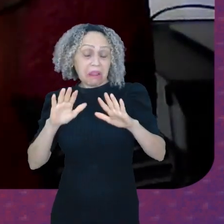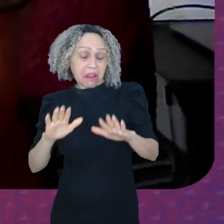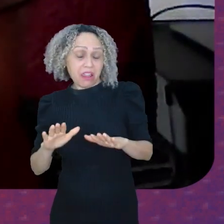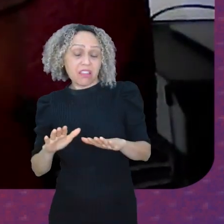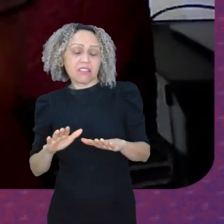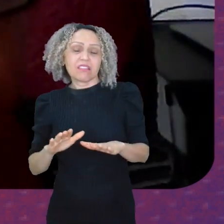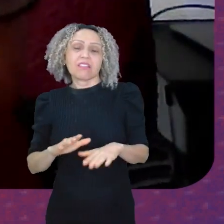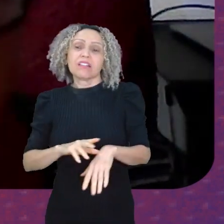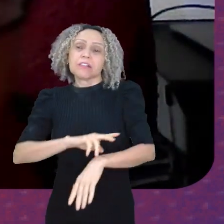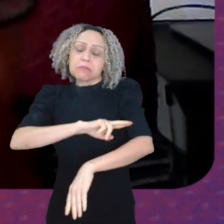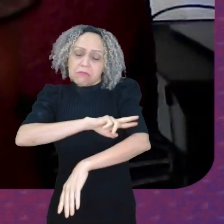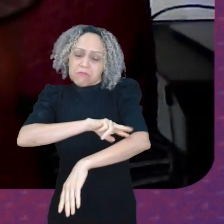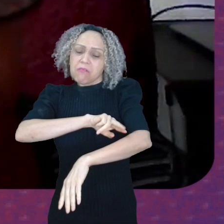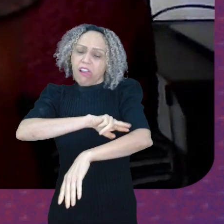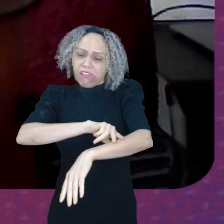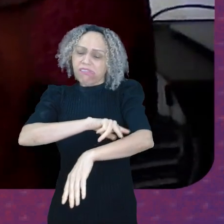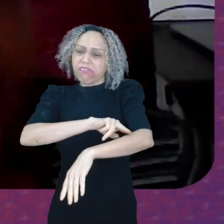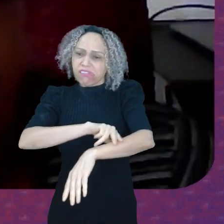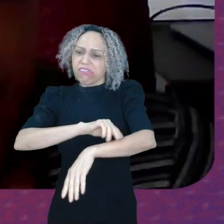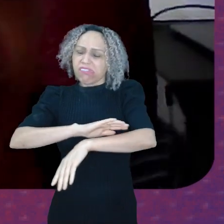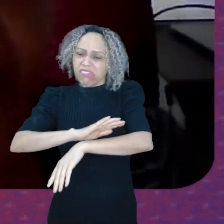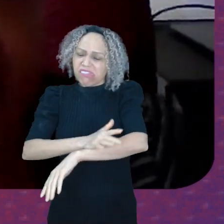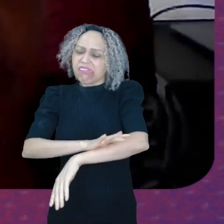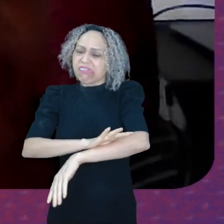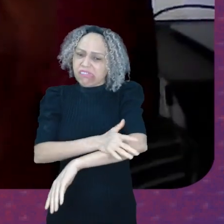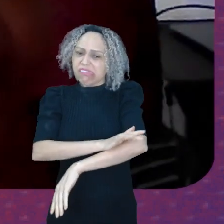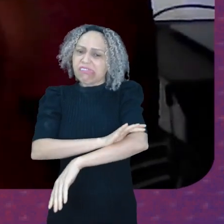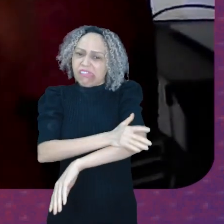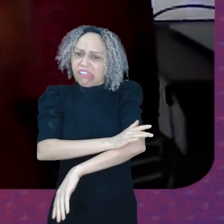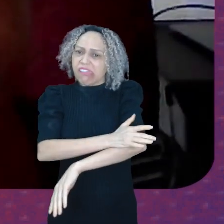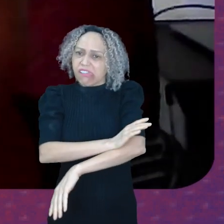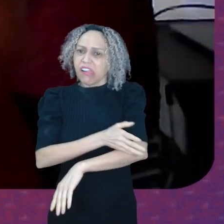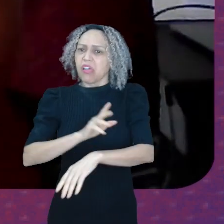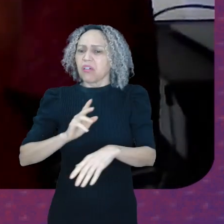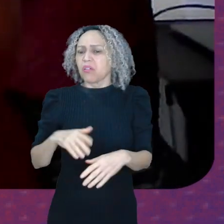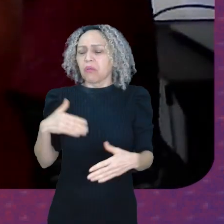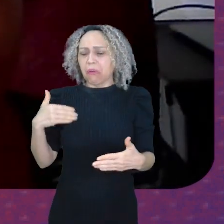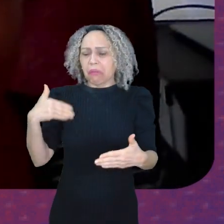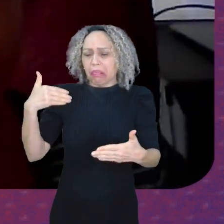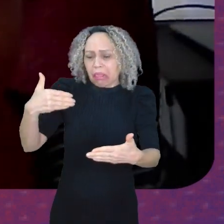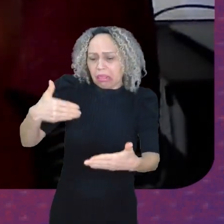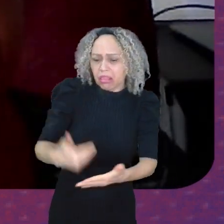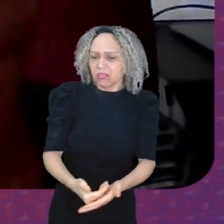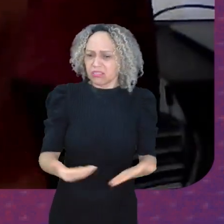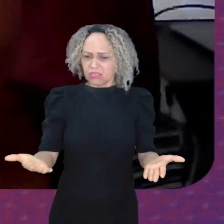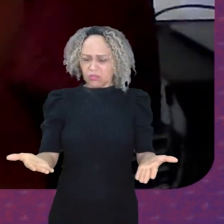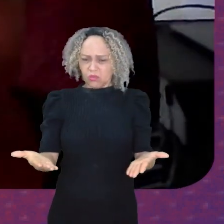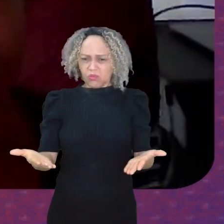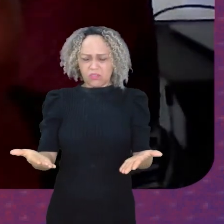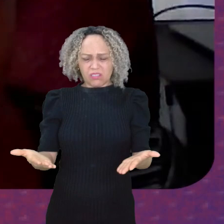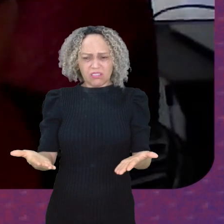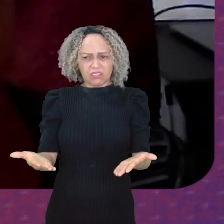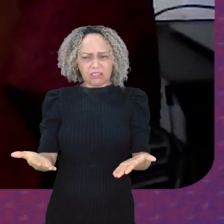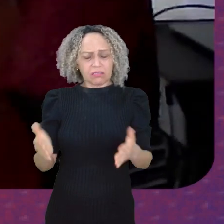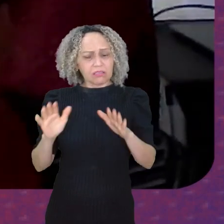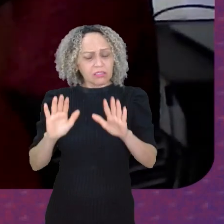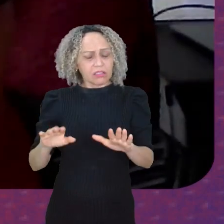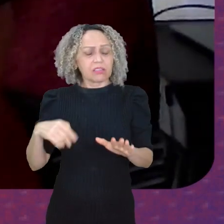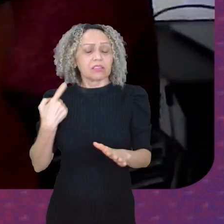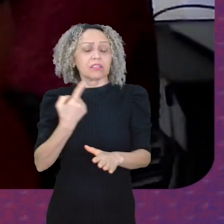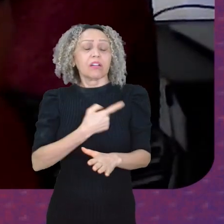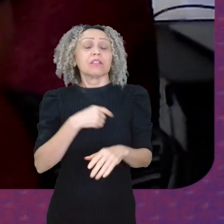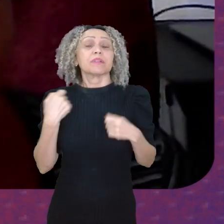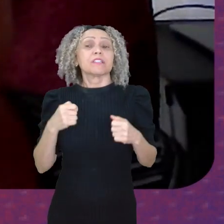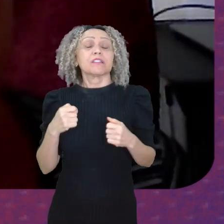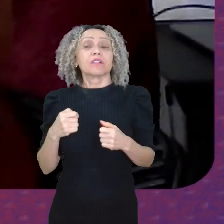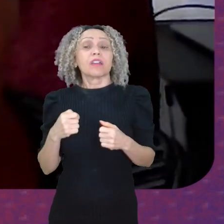e a atuação dessa secretaria, nós temos mais é que lutar para que essa secretaria seja plena, seja